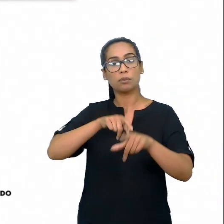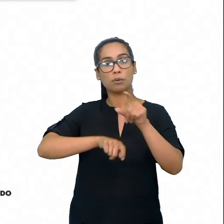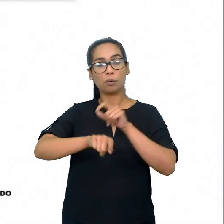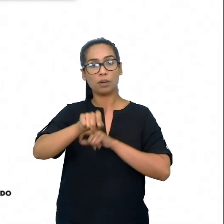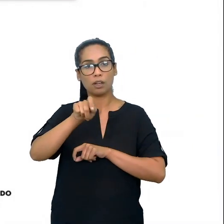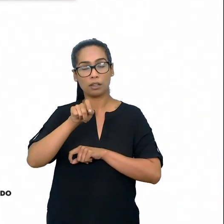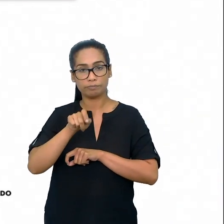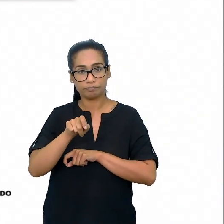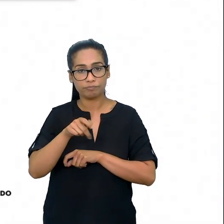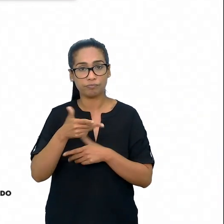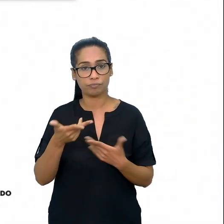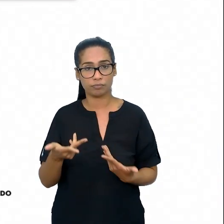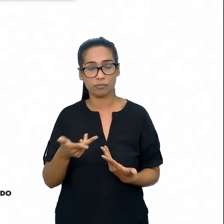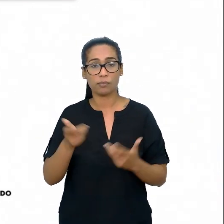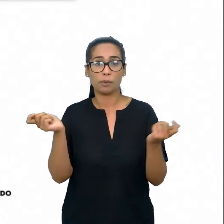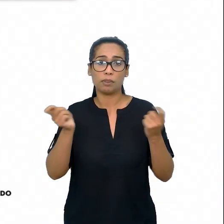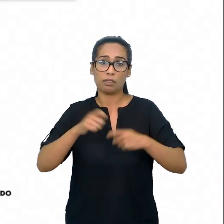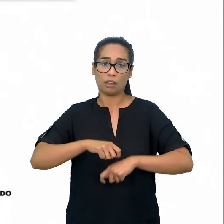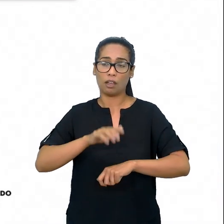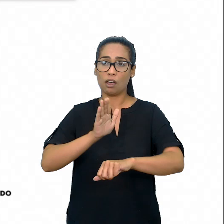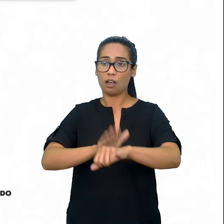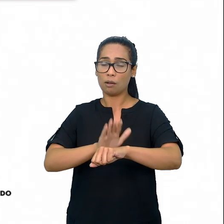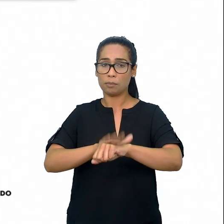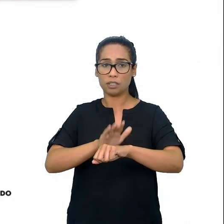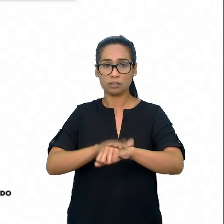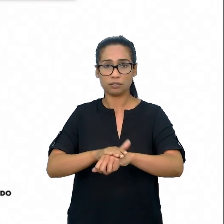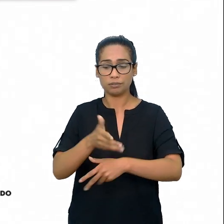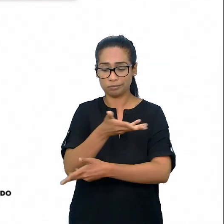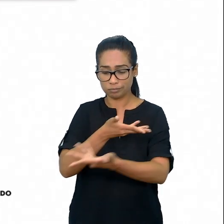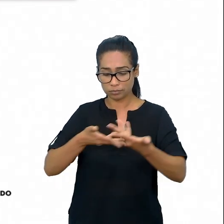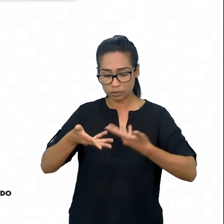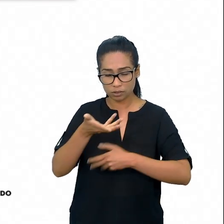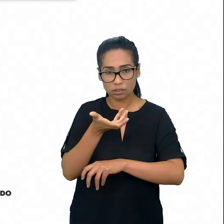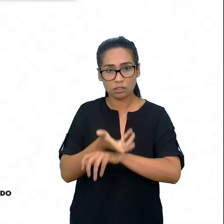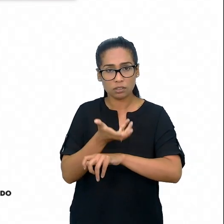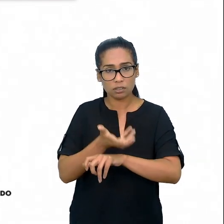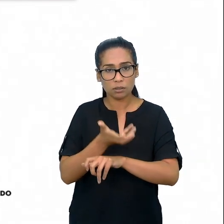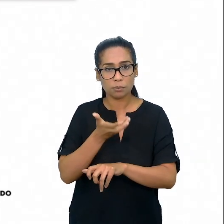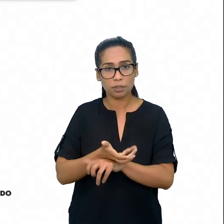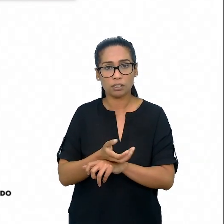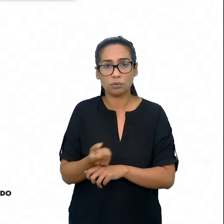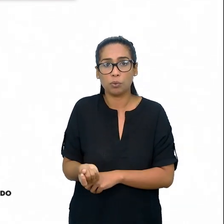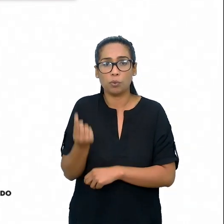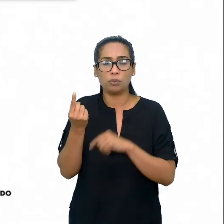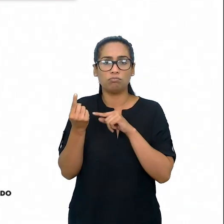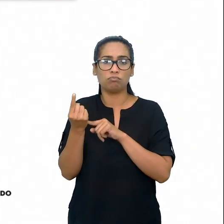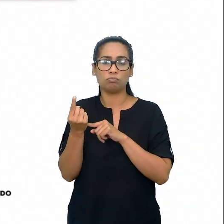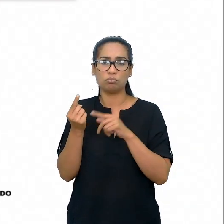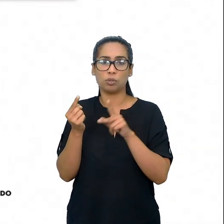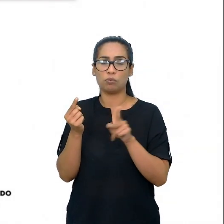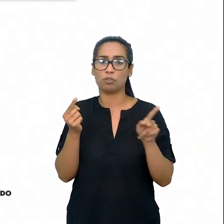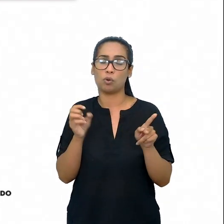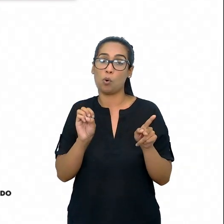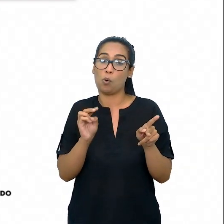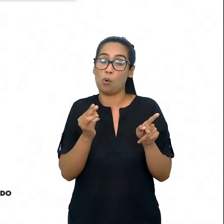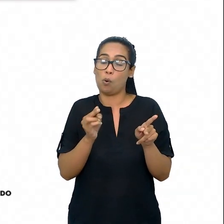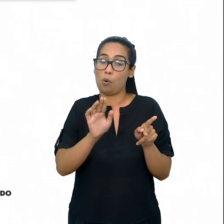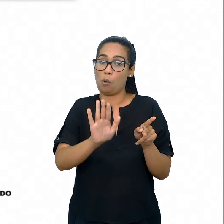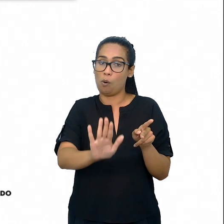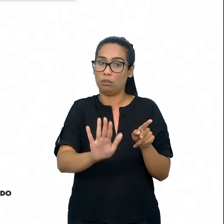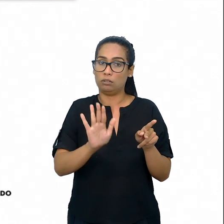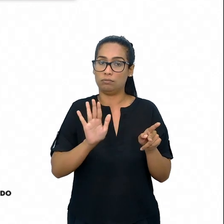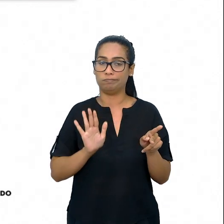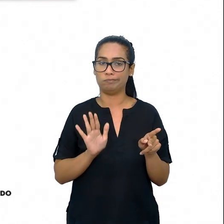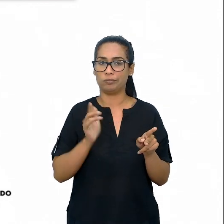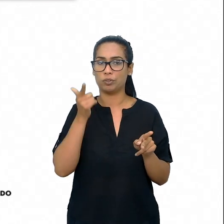ela pode ser efetivada, essa interdisciplinaridade, por um único professor em sala de aula, né? Ou ela pode ser desenvolvida